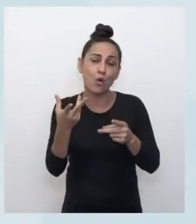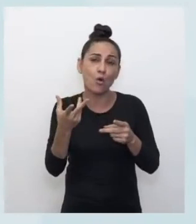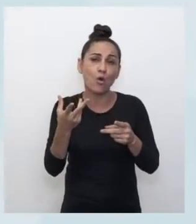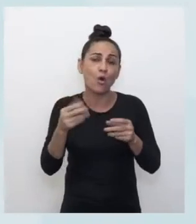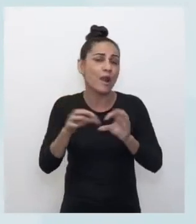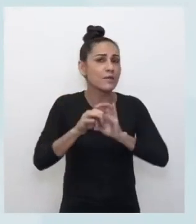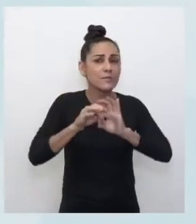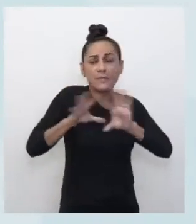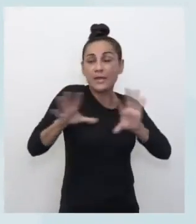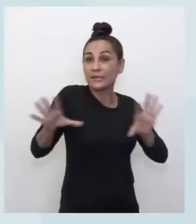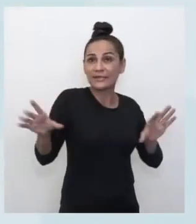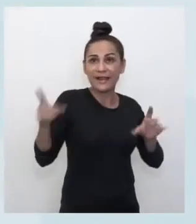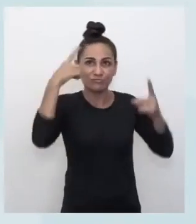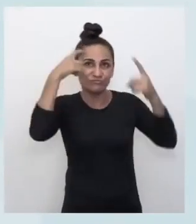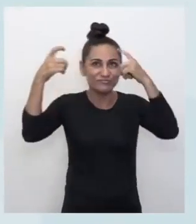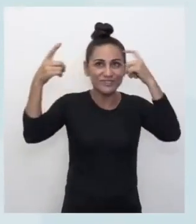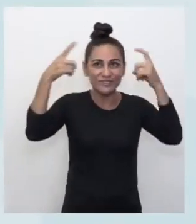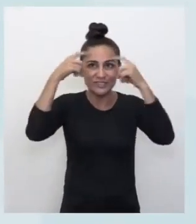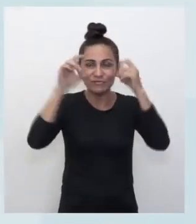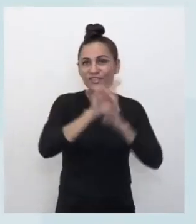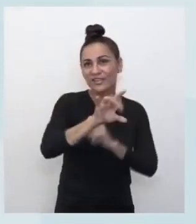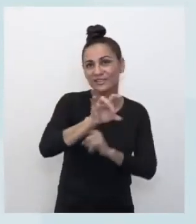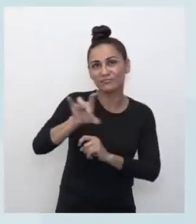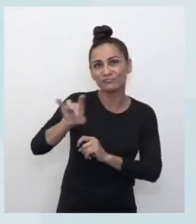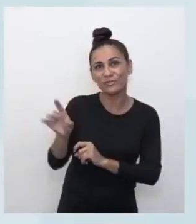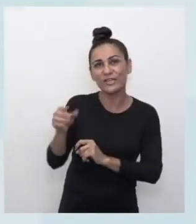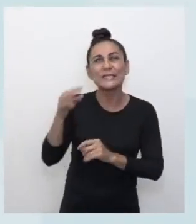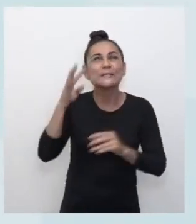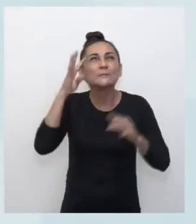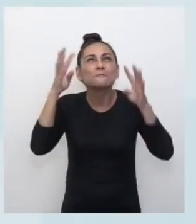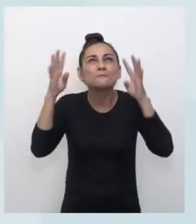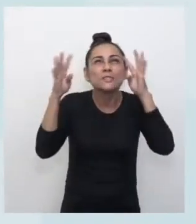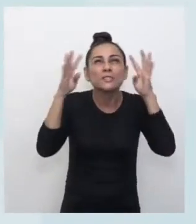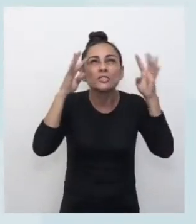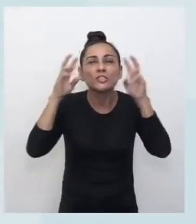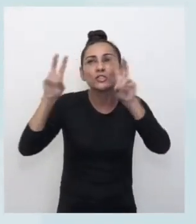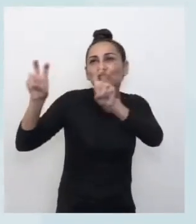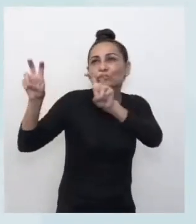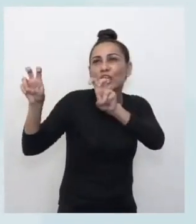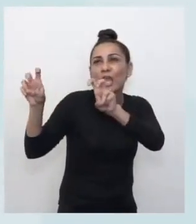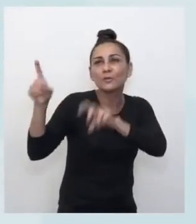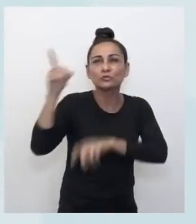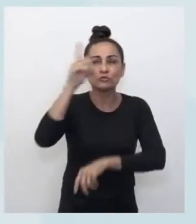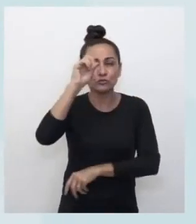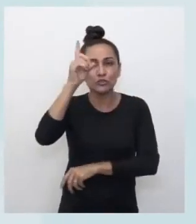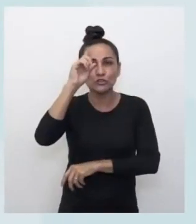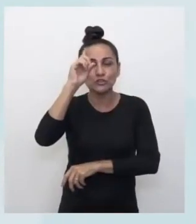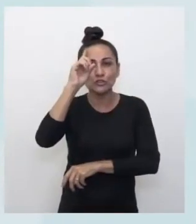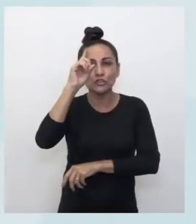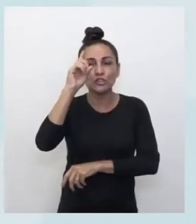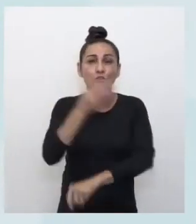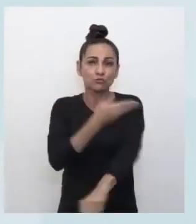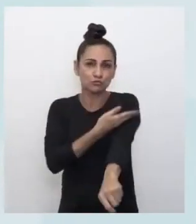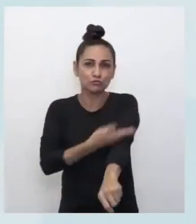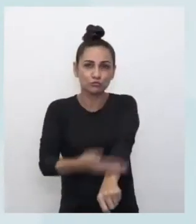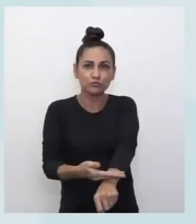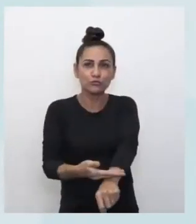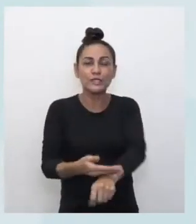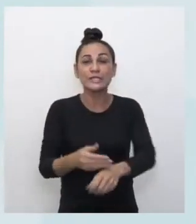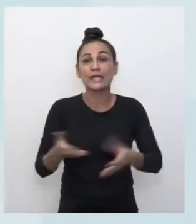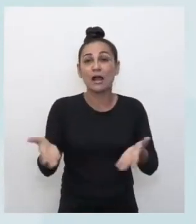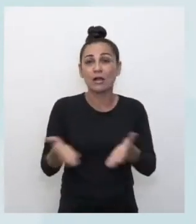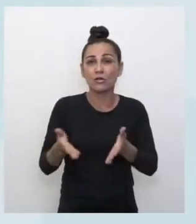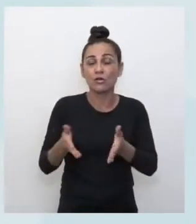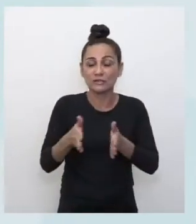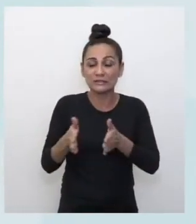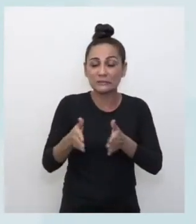liberdade imaginativa, criativa de cada um e pensem em um tema do cotidiano, em algo que seja importante para vocês nesse período. Vamos